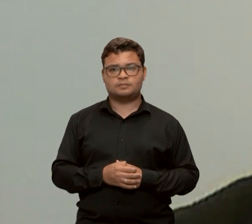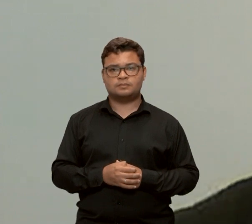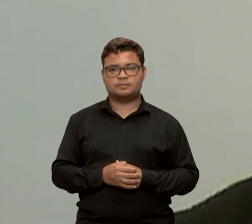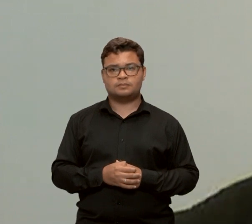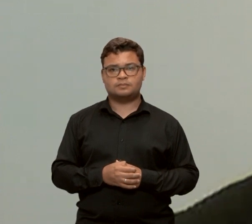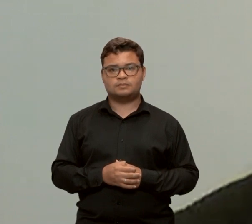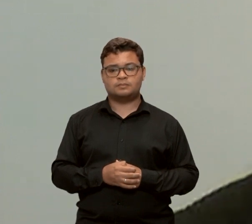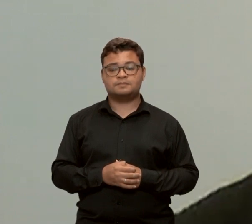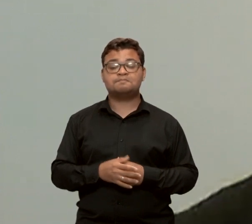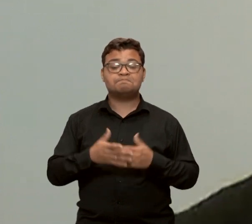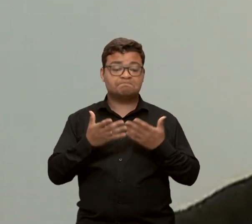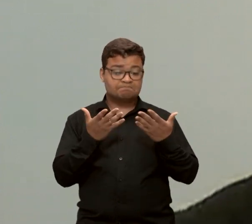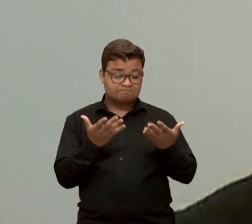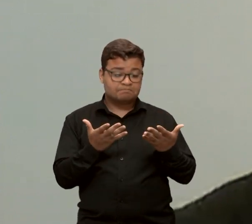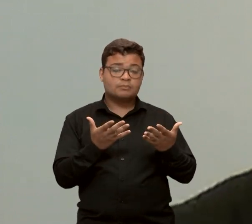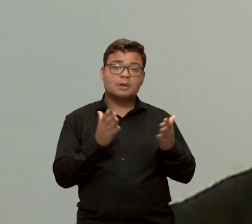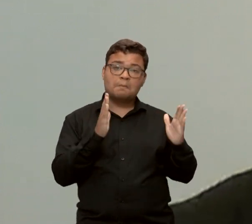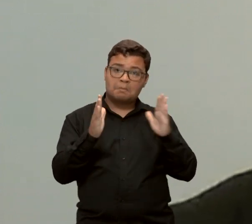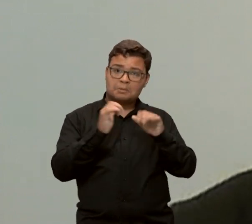mosquito que está extremamente